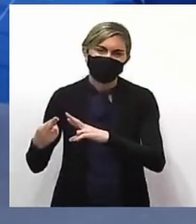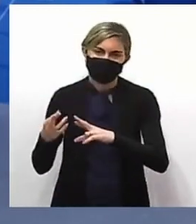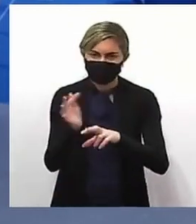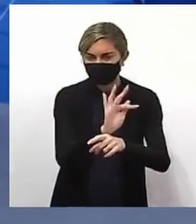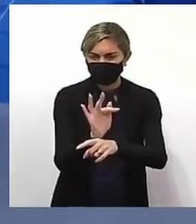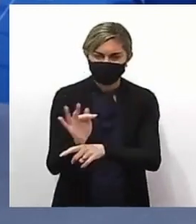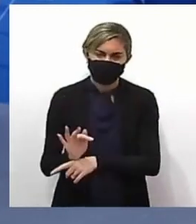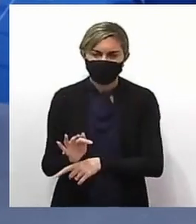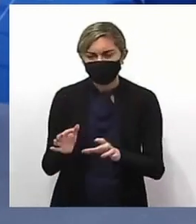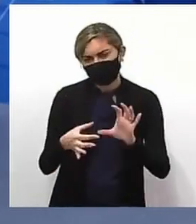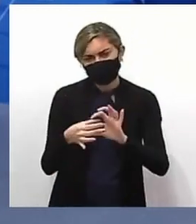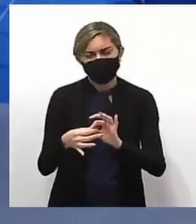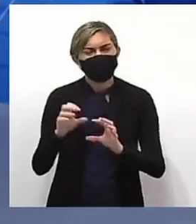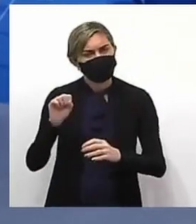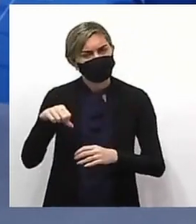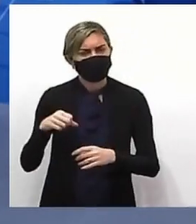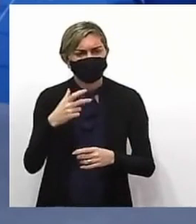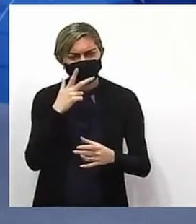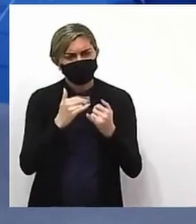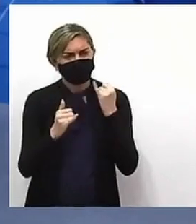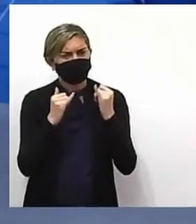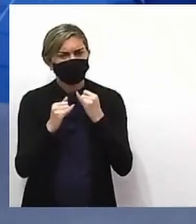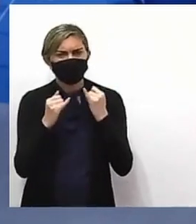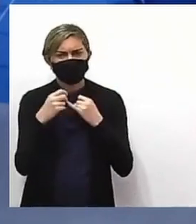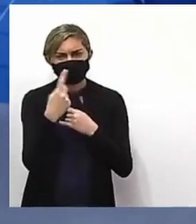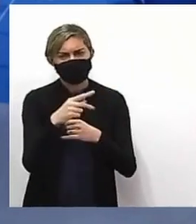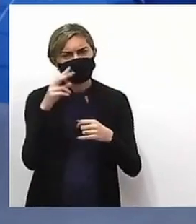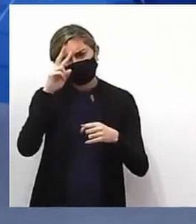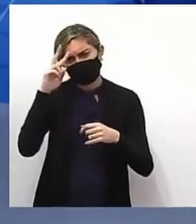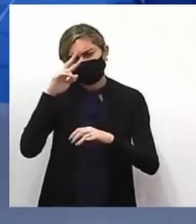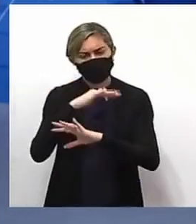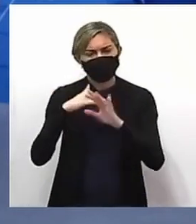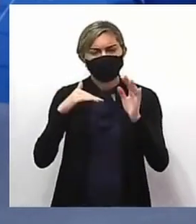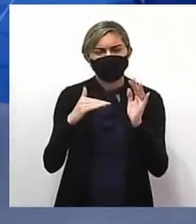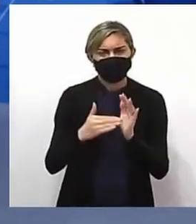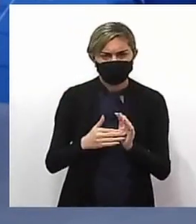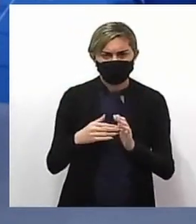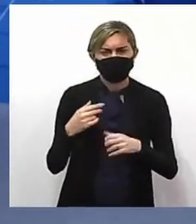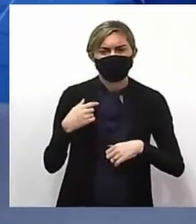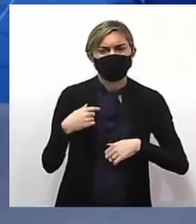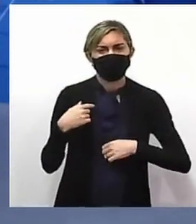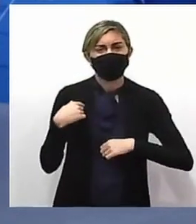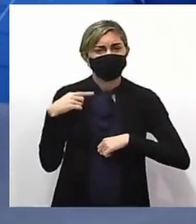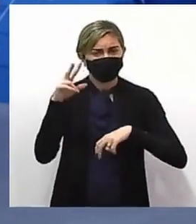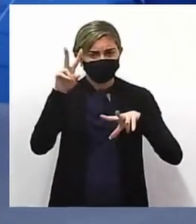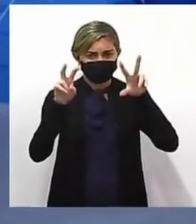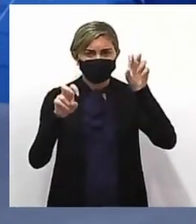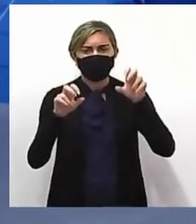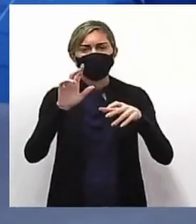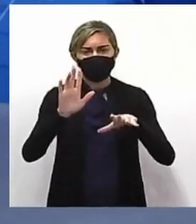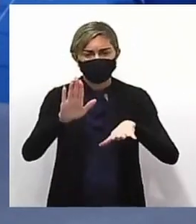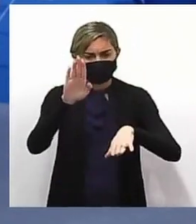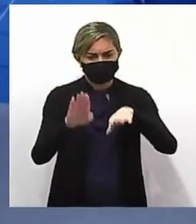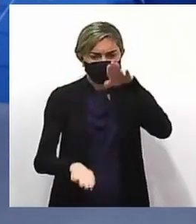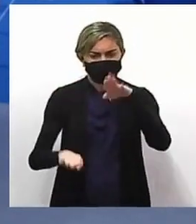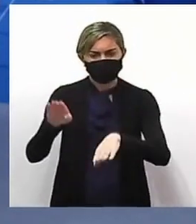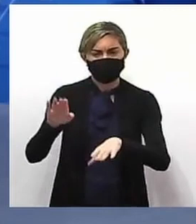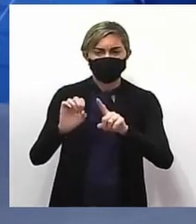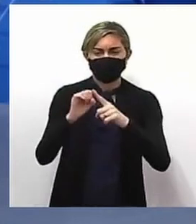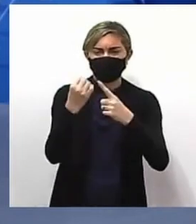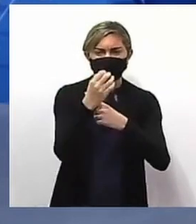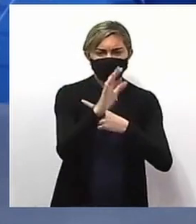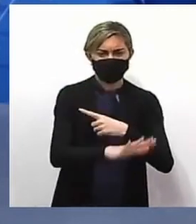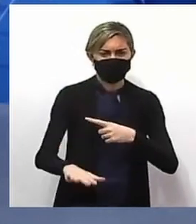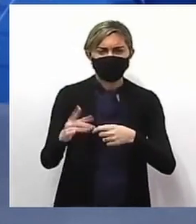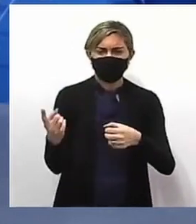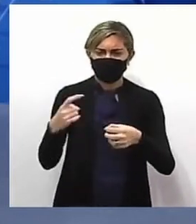certeza. Sim, e parece que essas histórias todas, elas passam pelo tema da desigualdade social. Né? A gente acaba